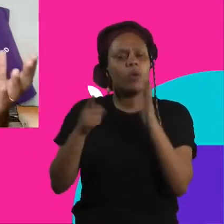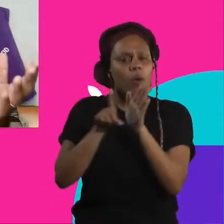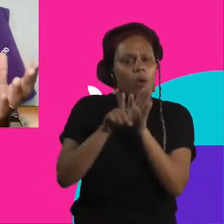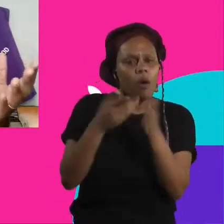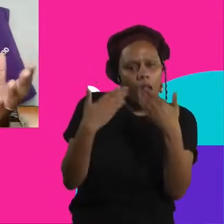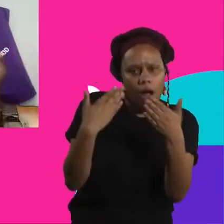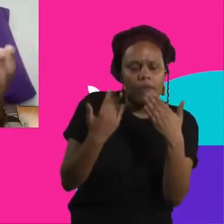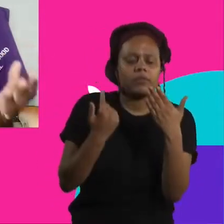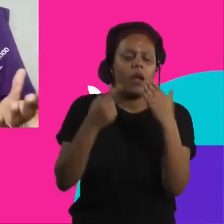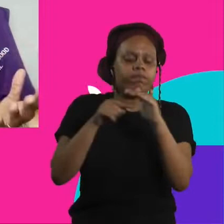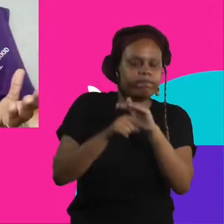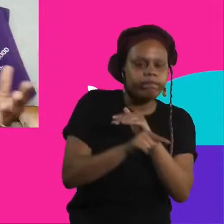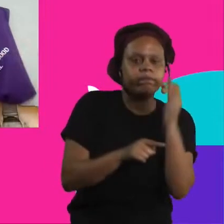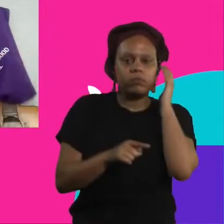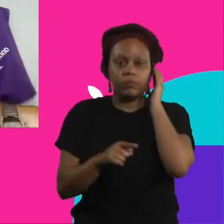gente possa ser